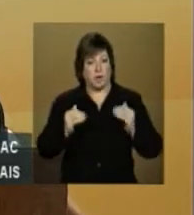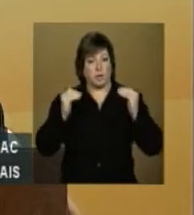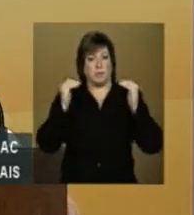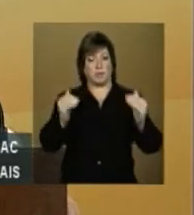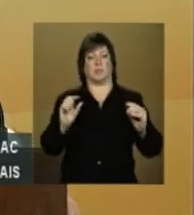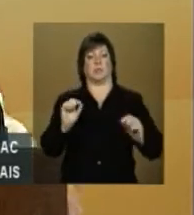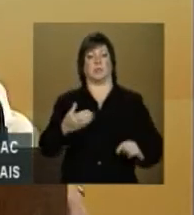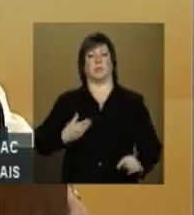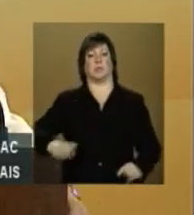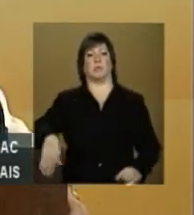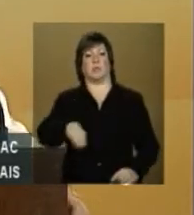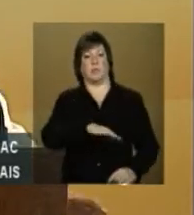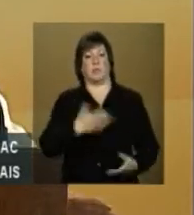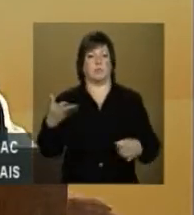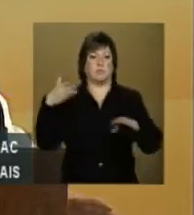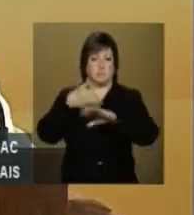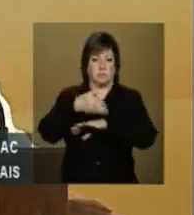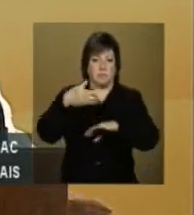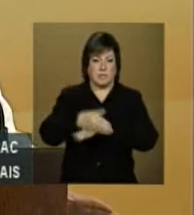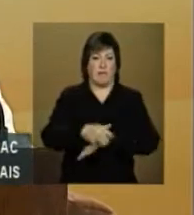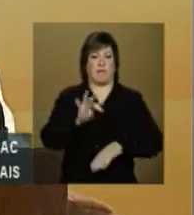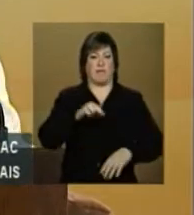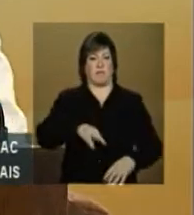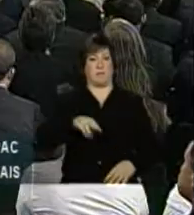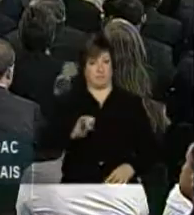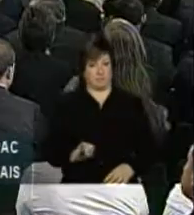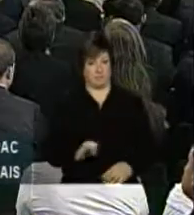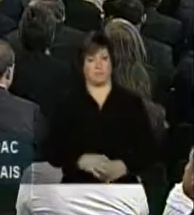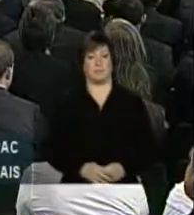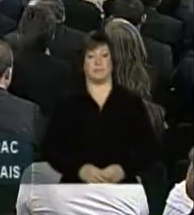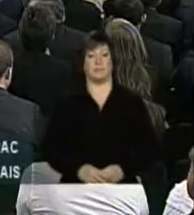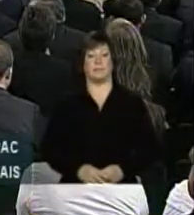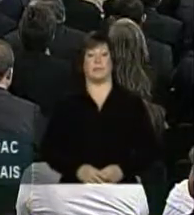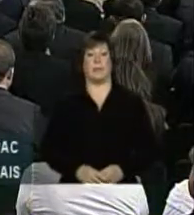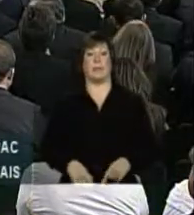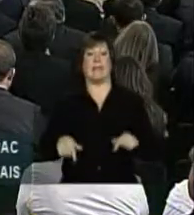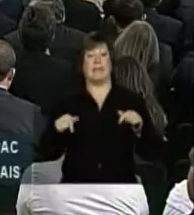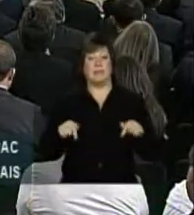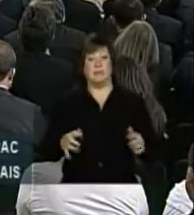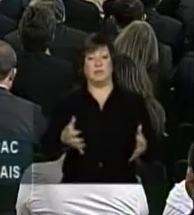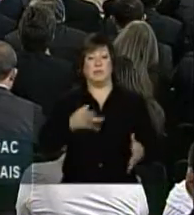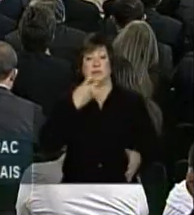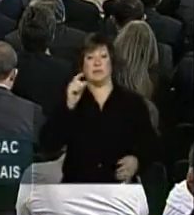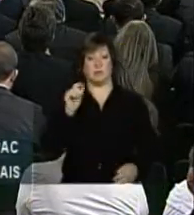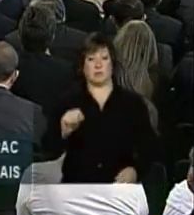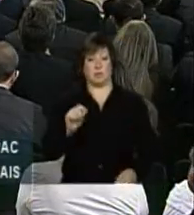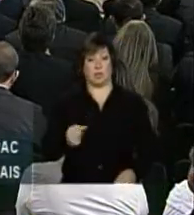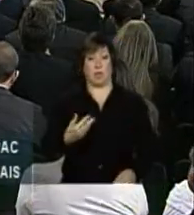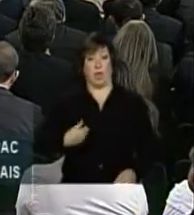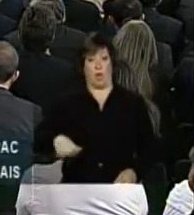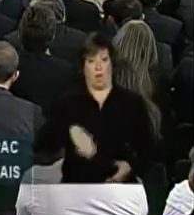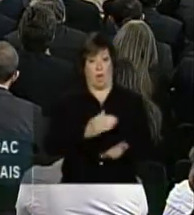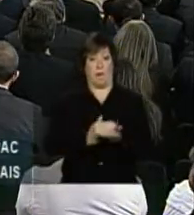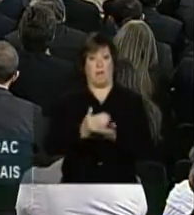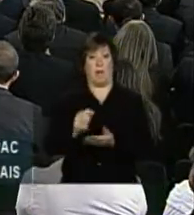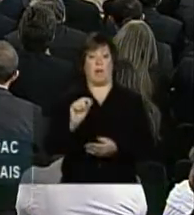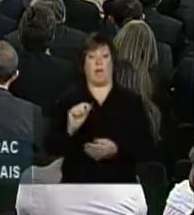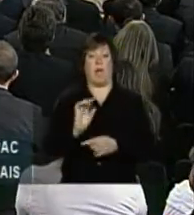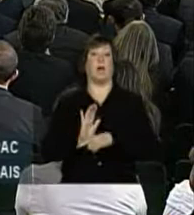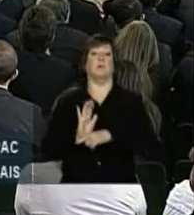da nossa participação no Fundo Monetário. Isso significou que nós passássemos de uma